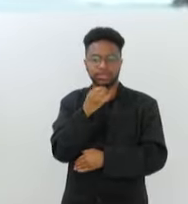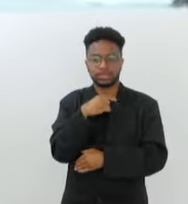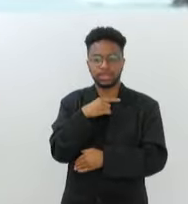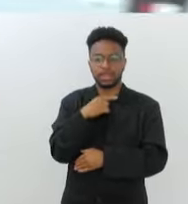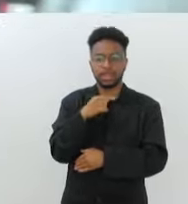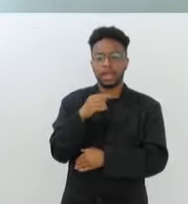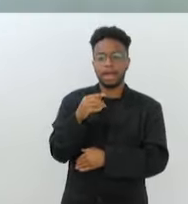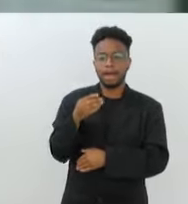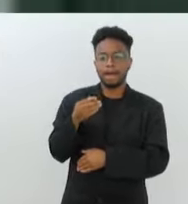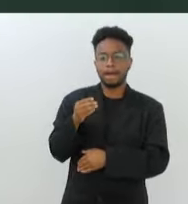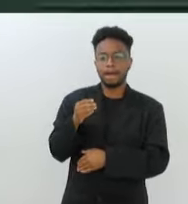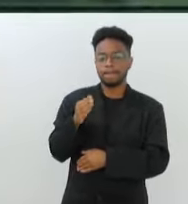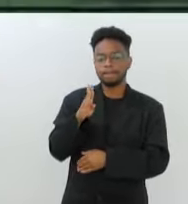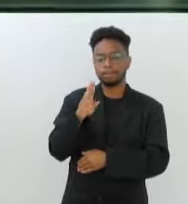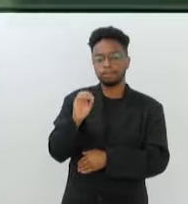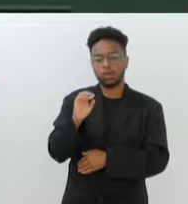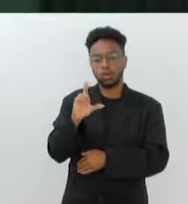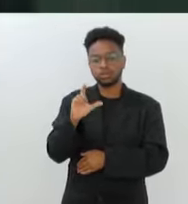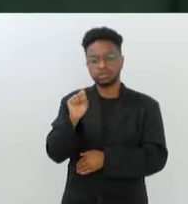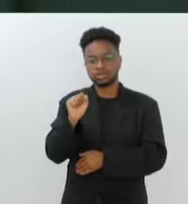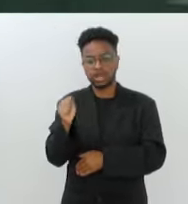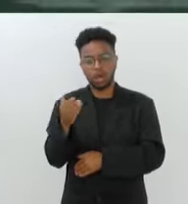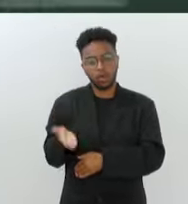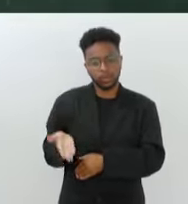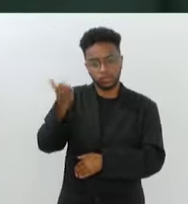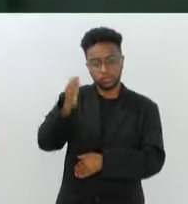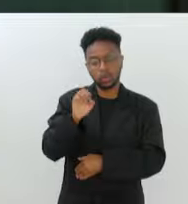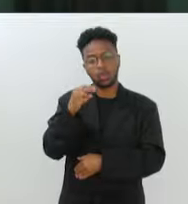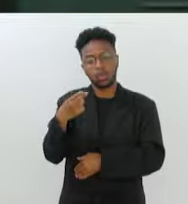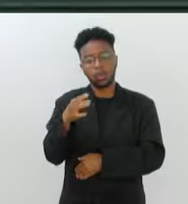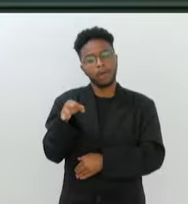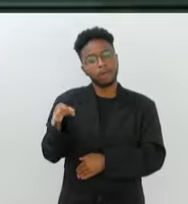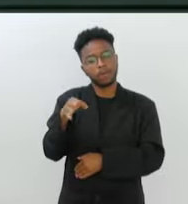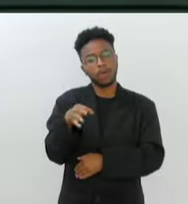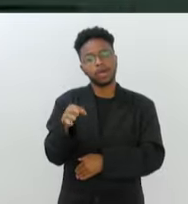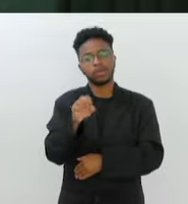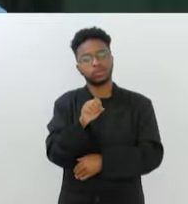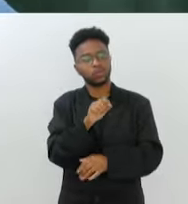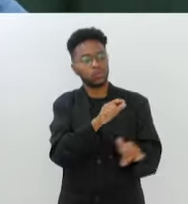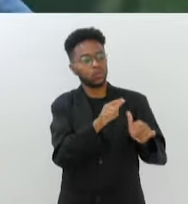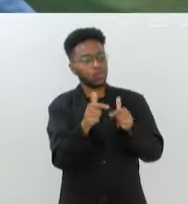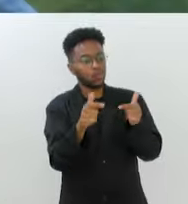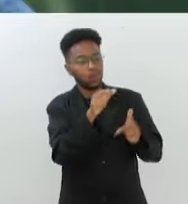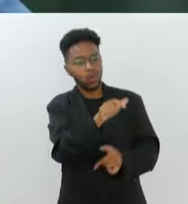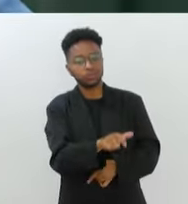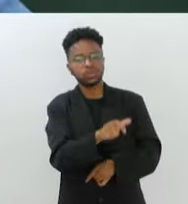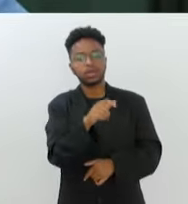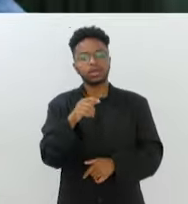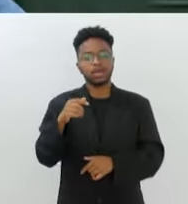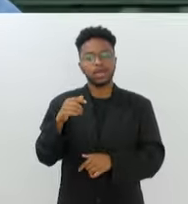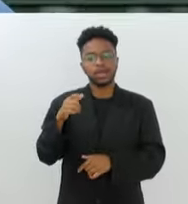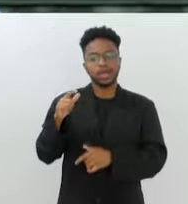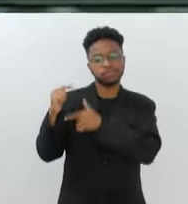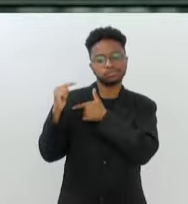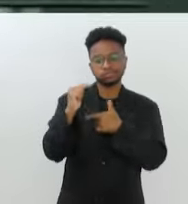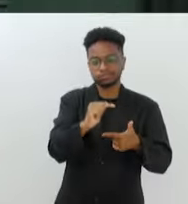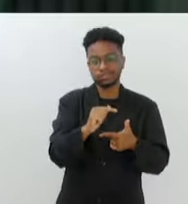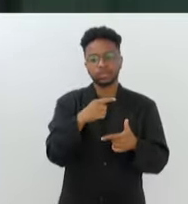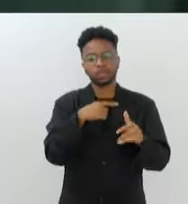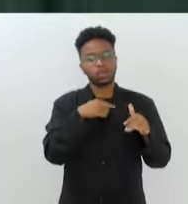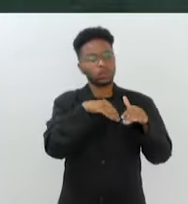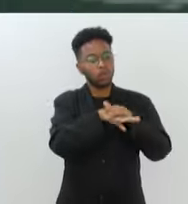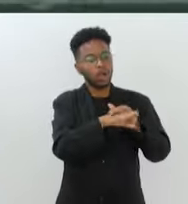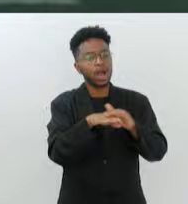Então, esse agressivo ele coloca mais em bolsa, criptomoeda, Bitcoin. Ah, o outro mais conservador, então ele coloca em fundos de renda fixa, fundos mais conservadores,